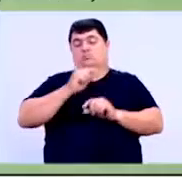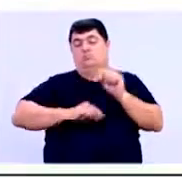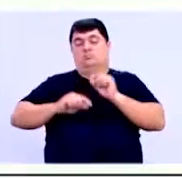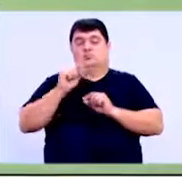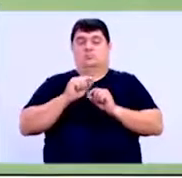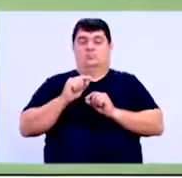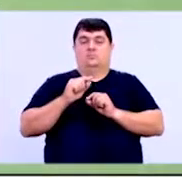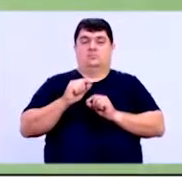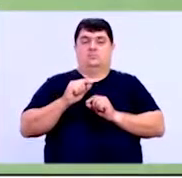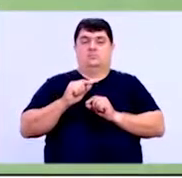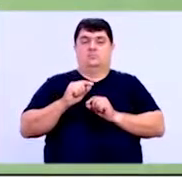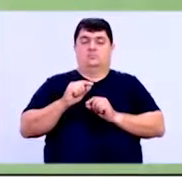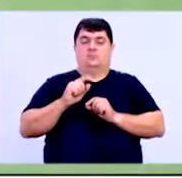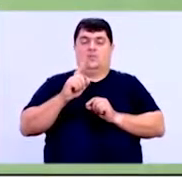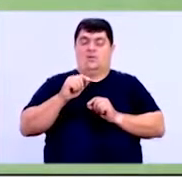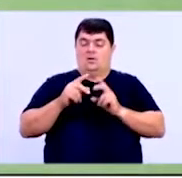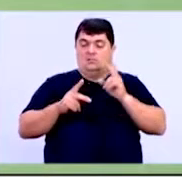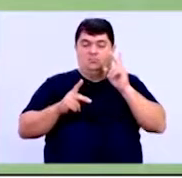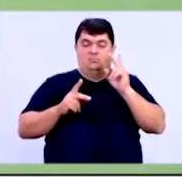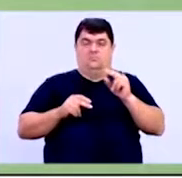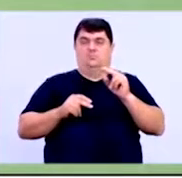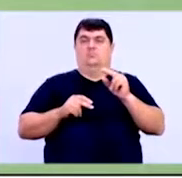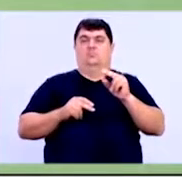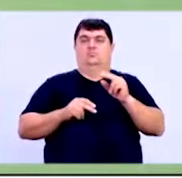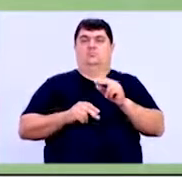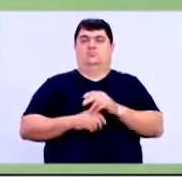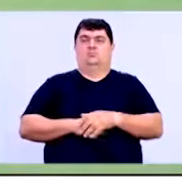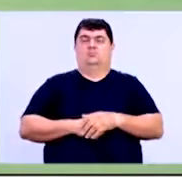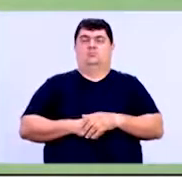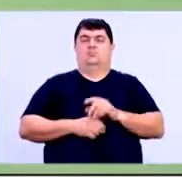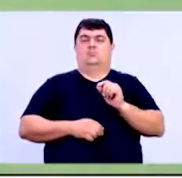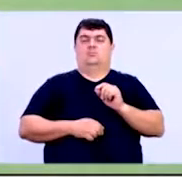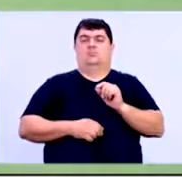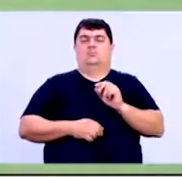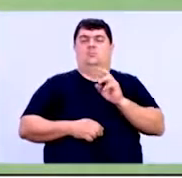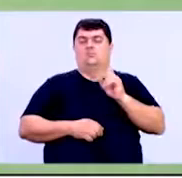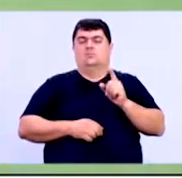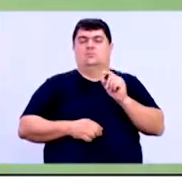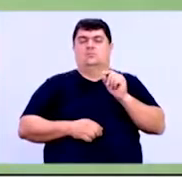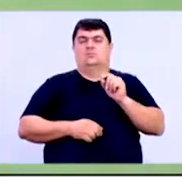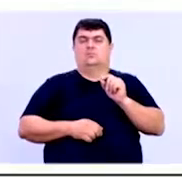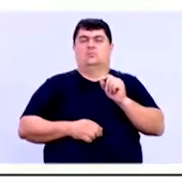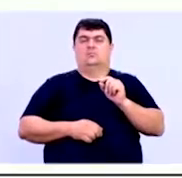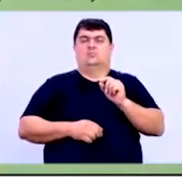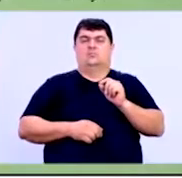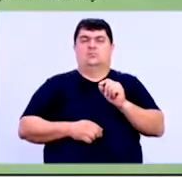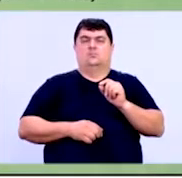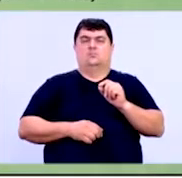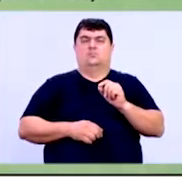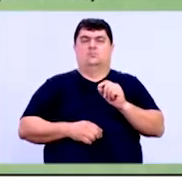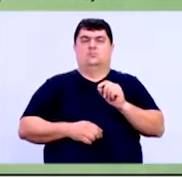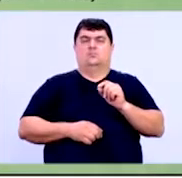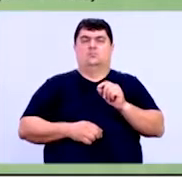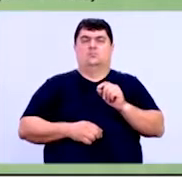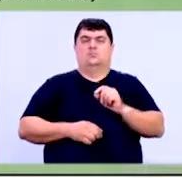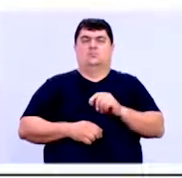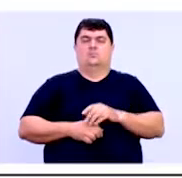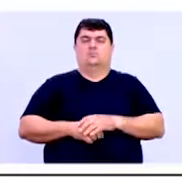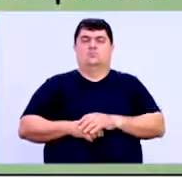ele é o mesmo exemplo. O que difere agora dele